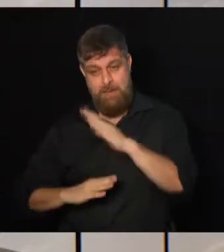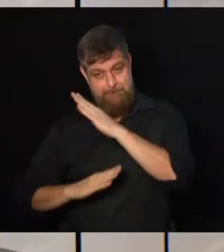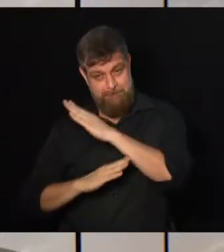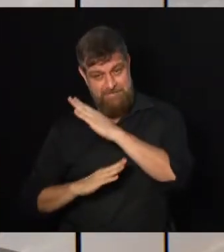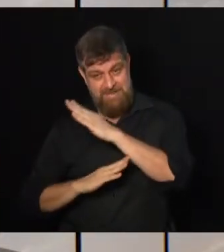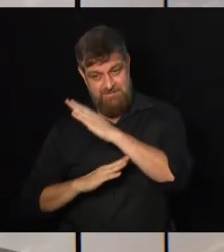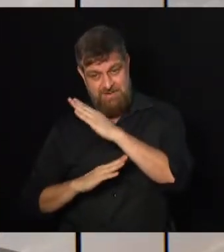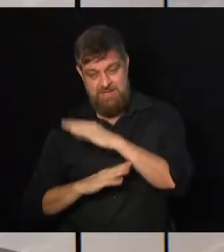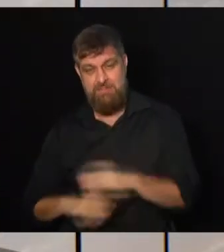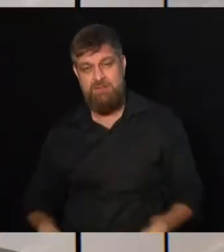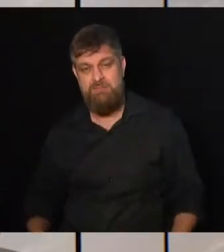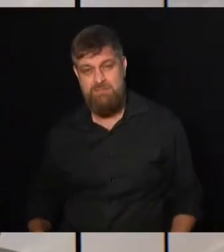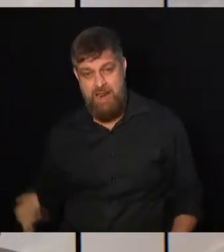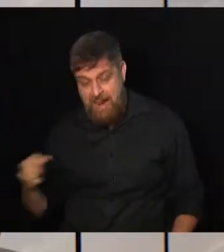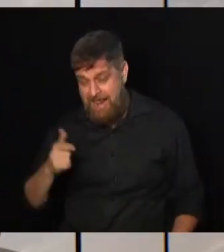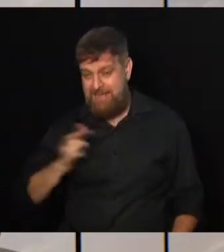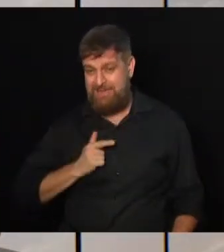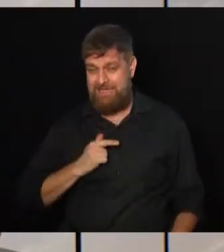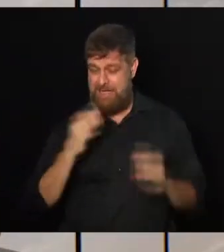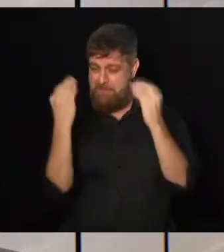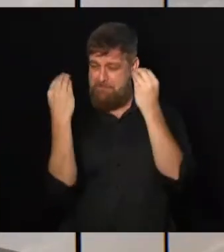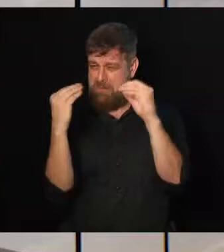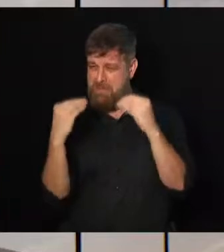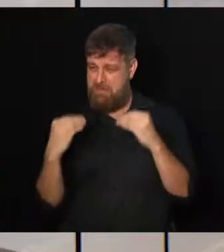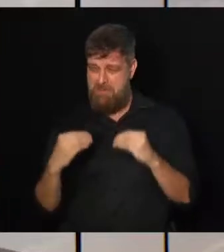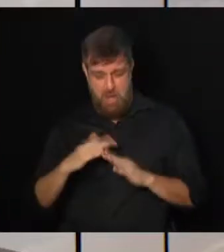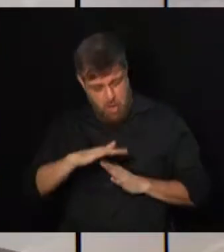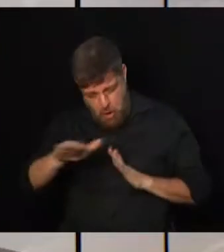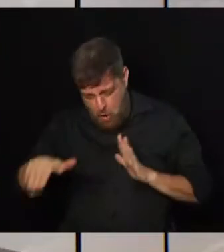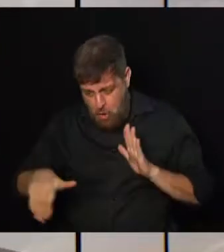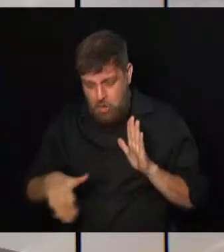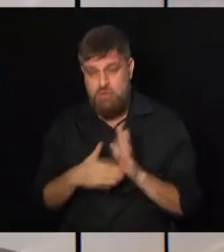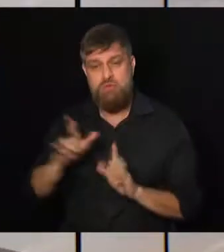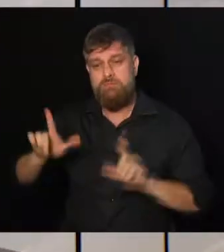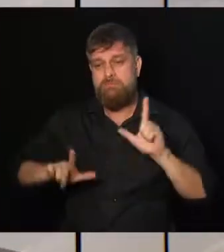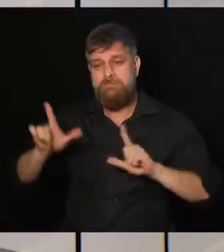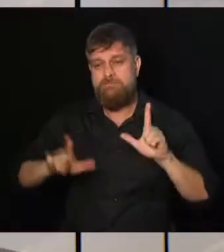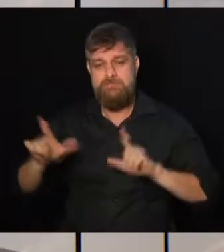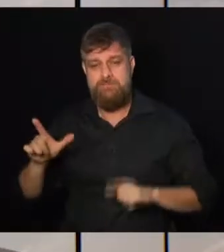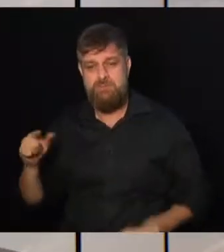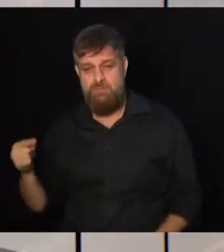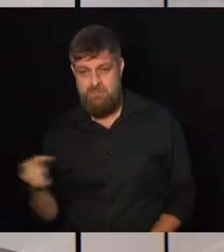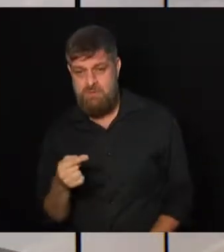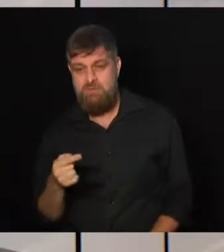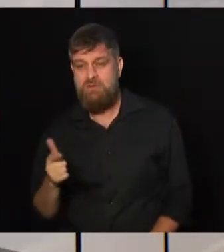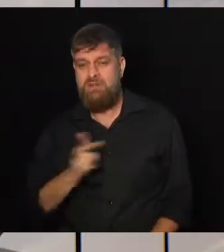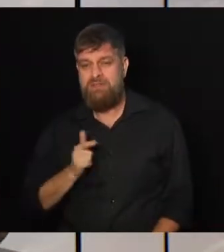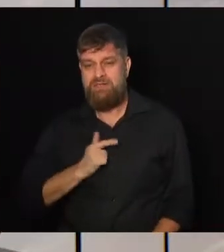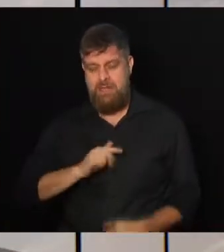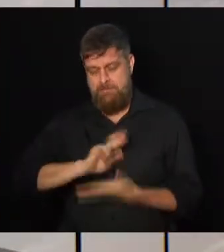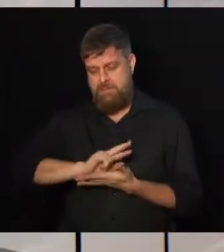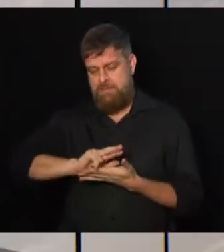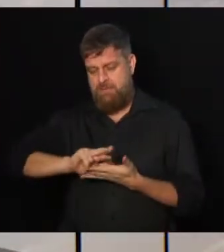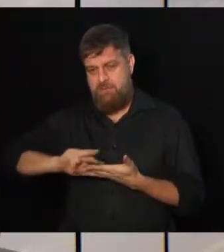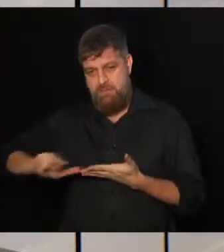youtube.com/TV Câmara Campinas. Lá é o nosso canal que você encontra o Questão de Ordem e tantos outros